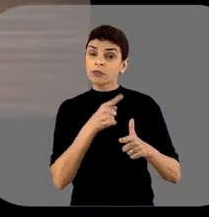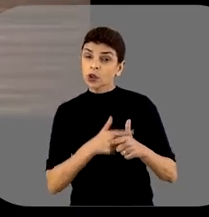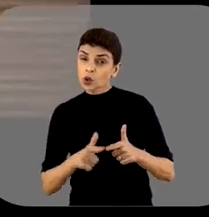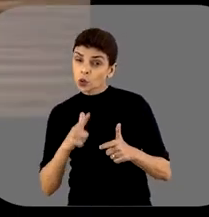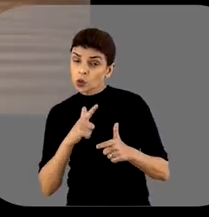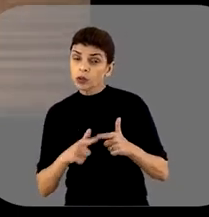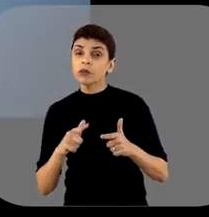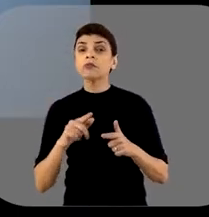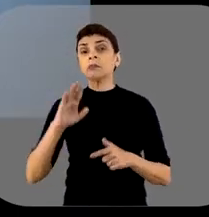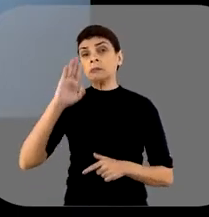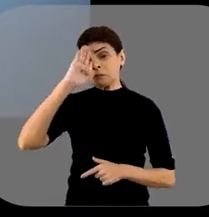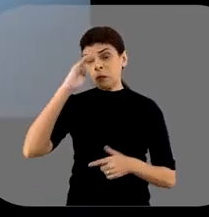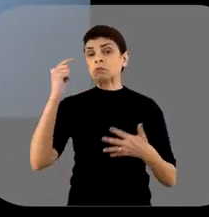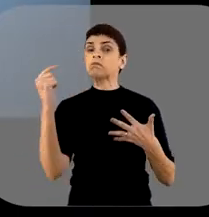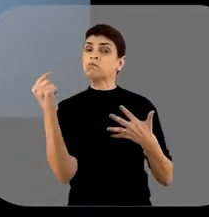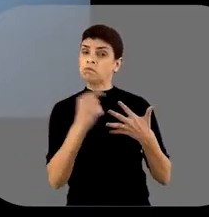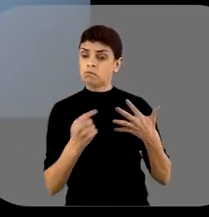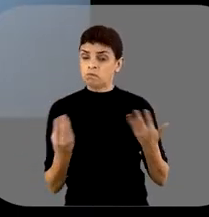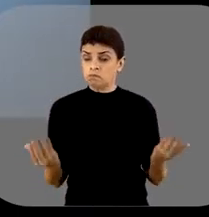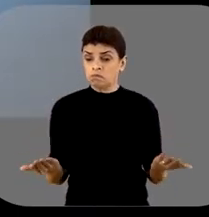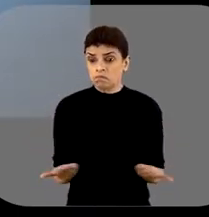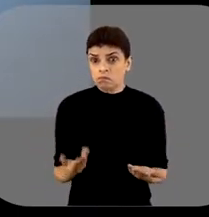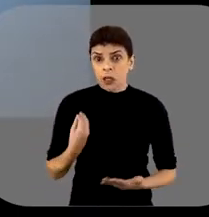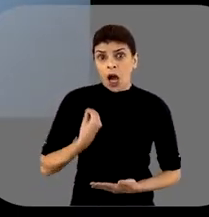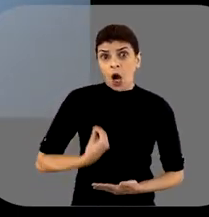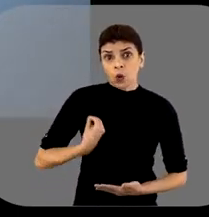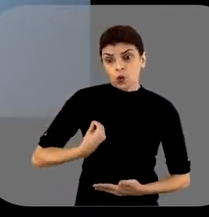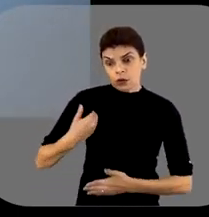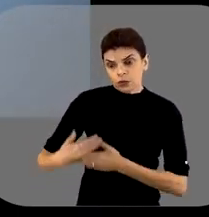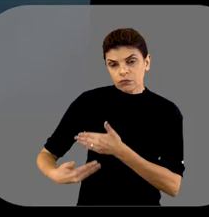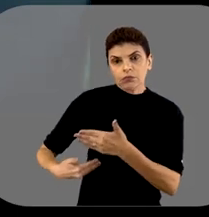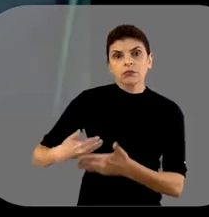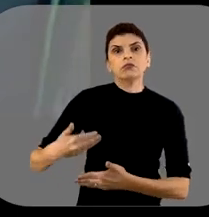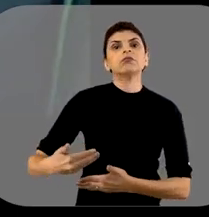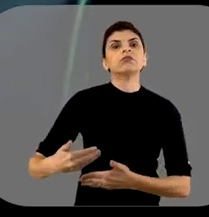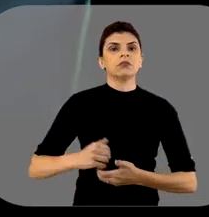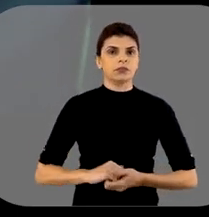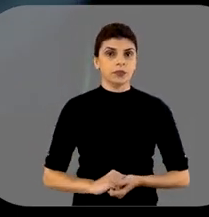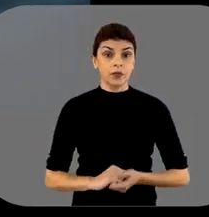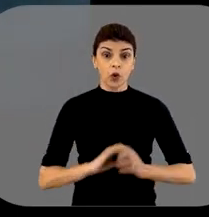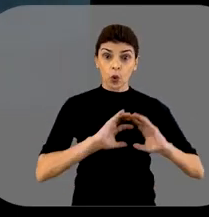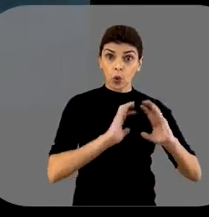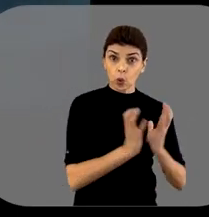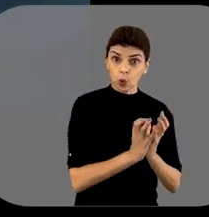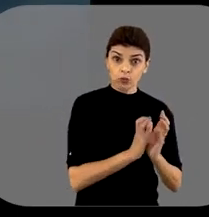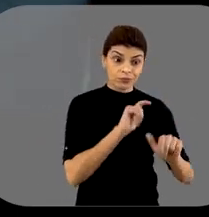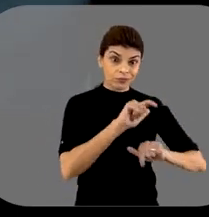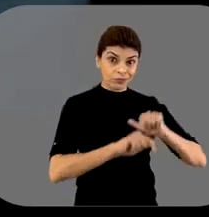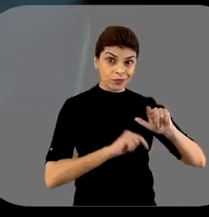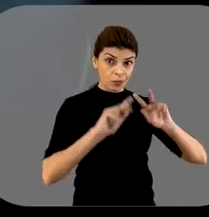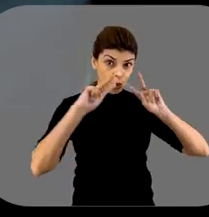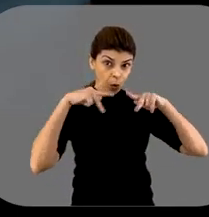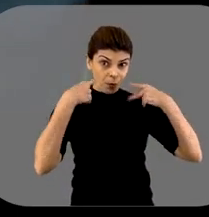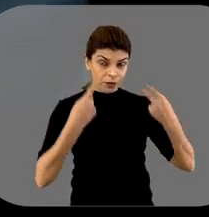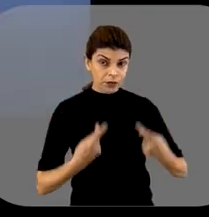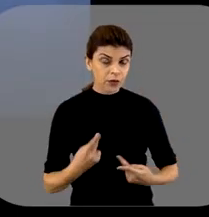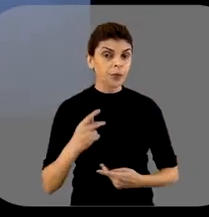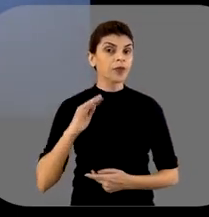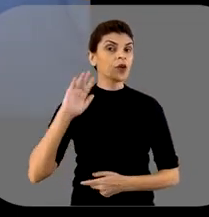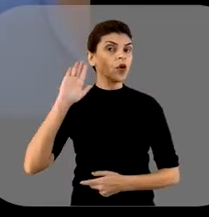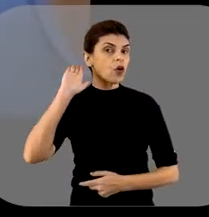eles são atualização de princípios. Grupo de trabalho de humanização,